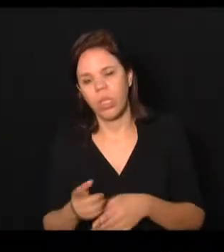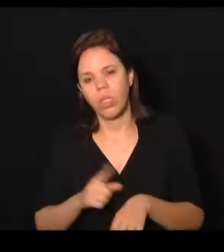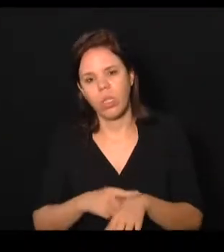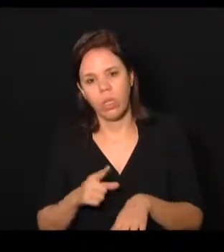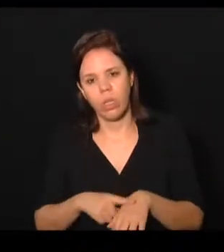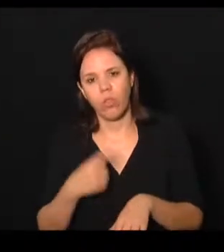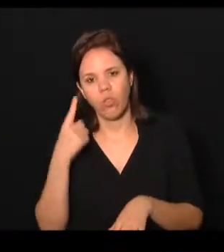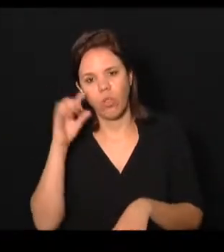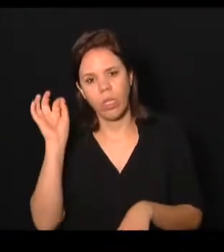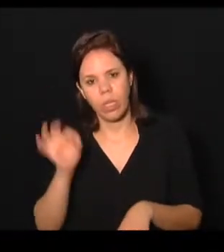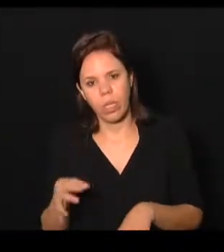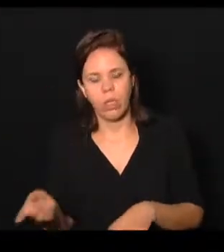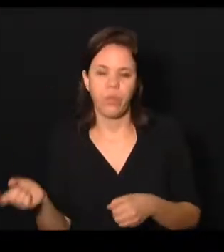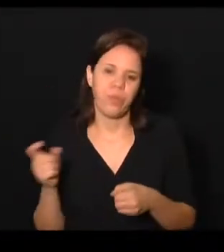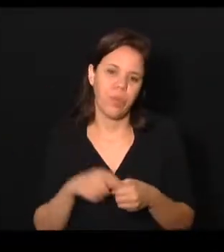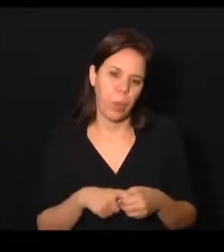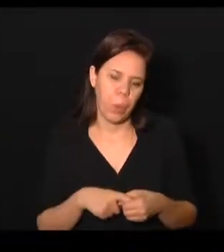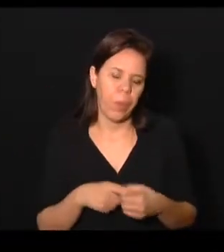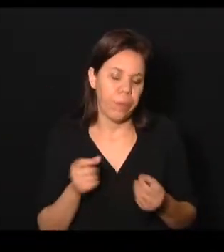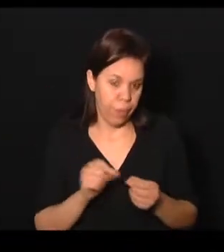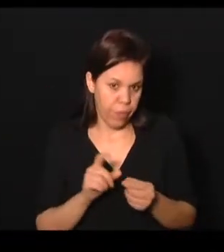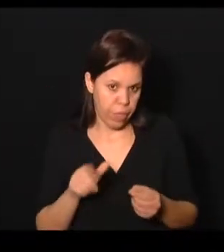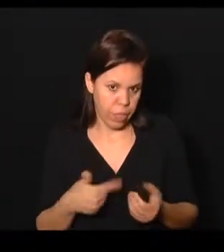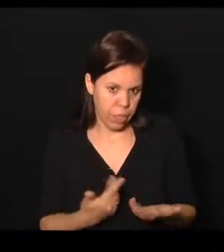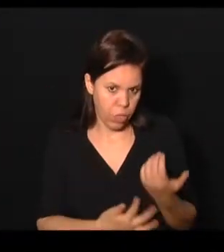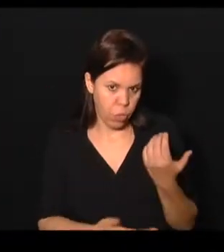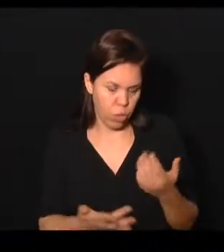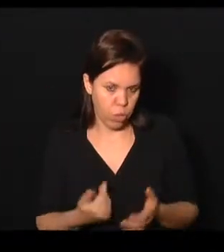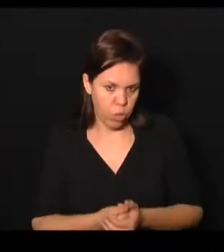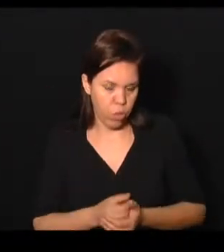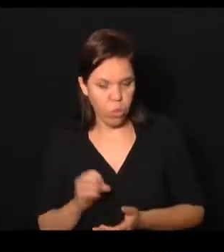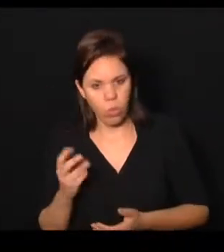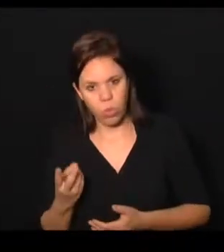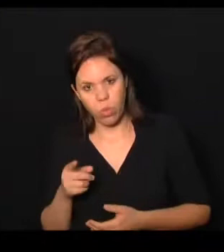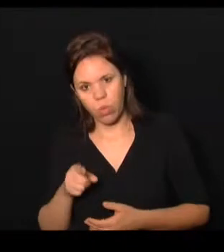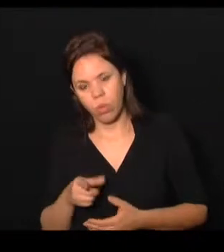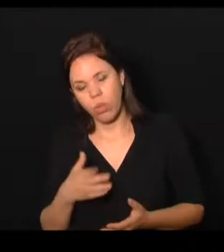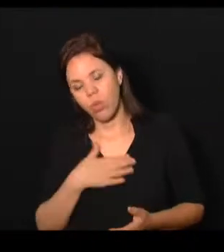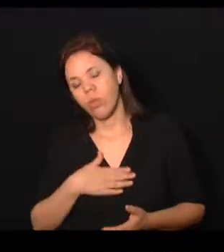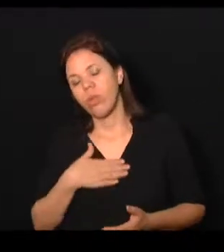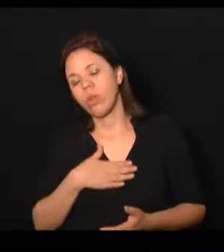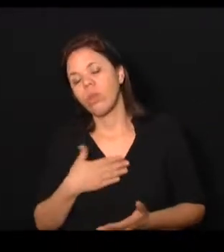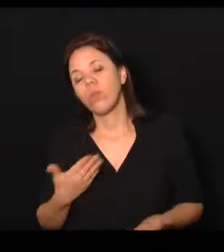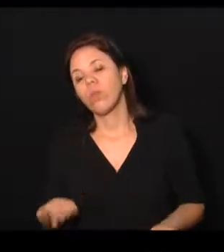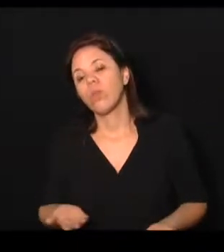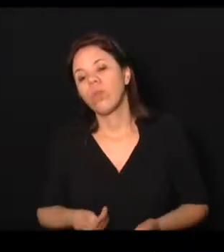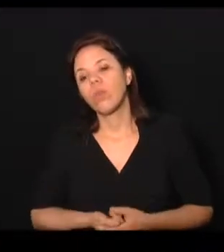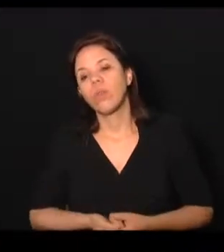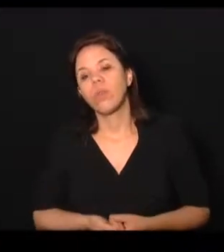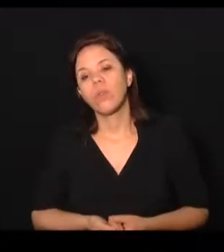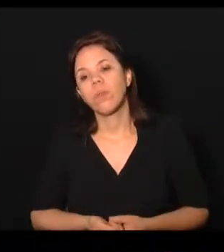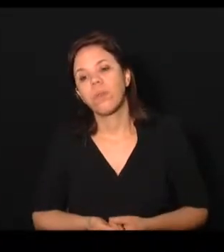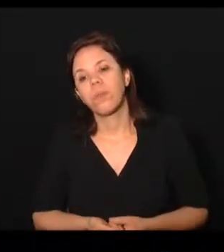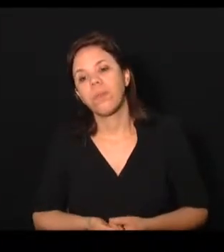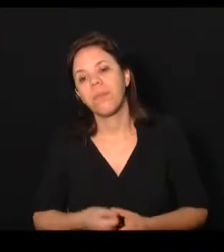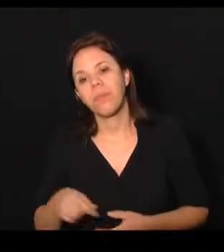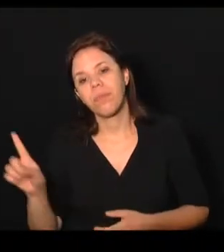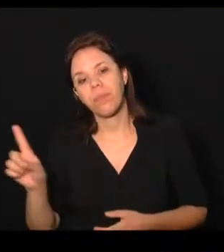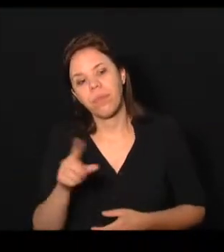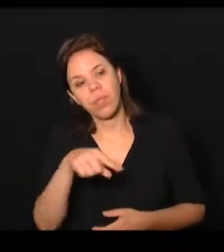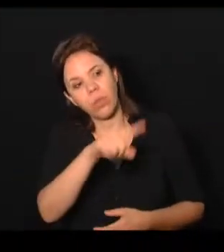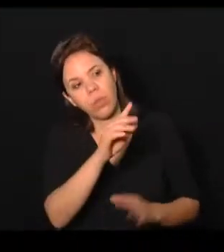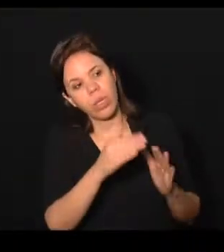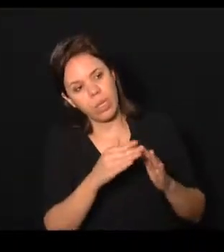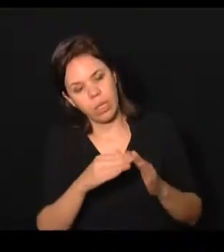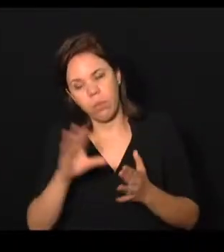vem naquele dia certinho, e a gente faz isso? Ou o senhor gostaria de ir até a sua